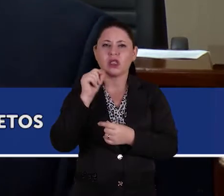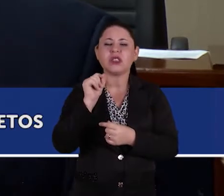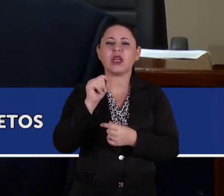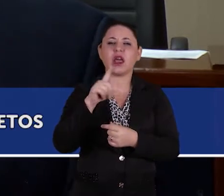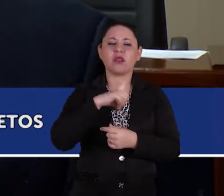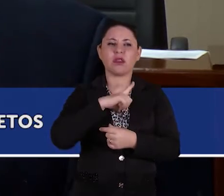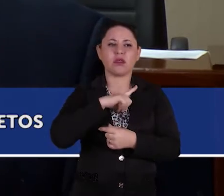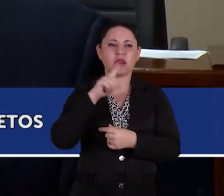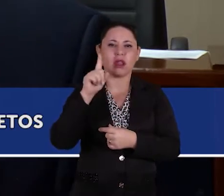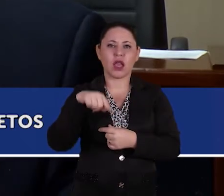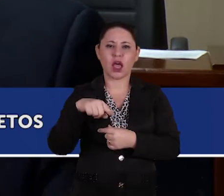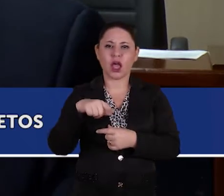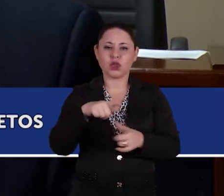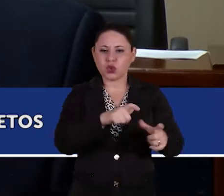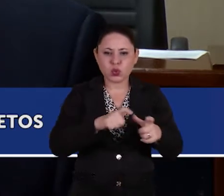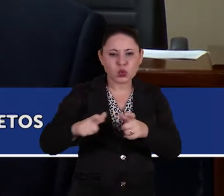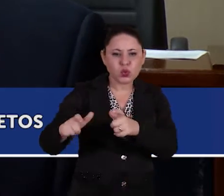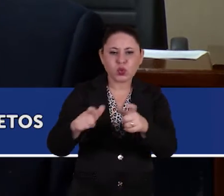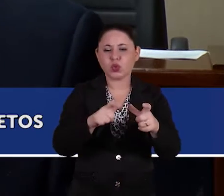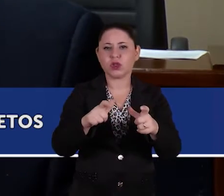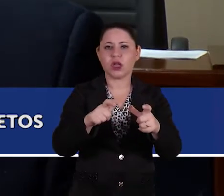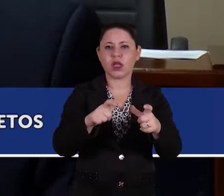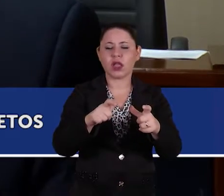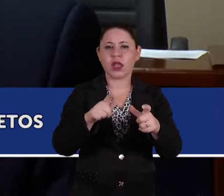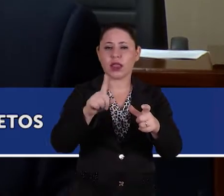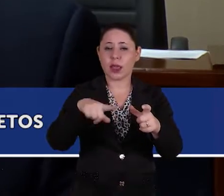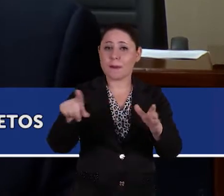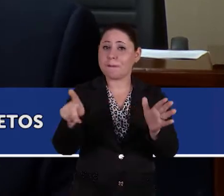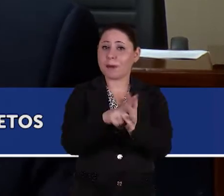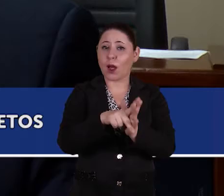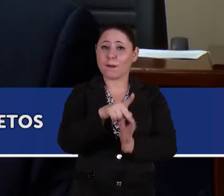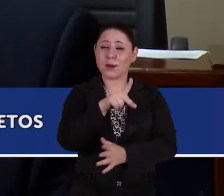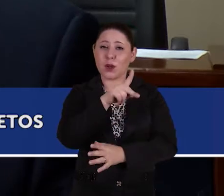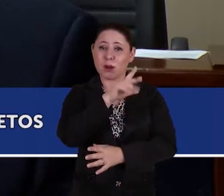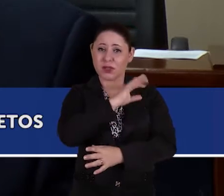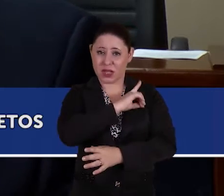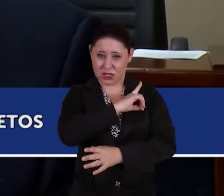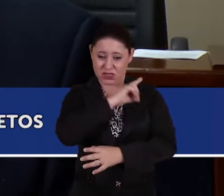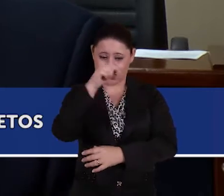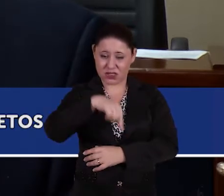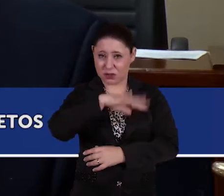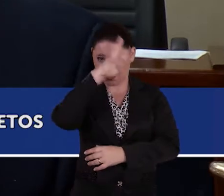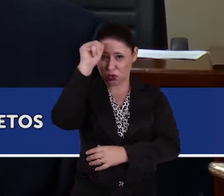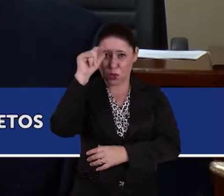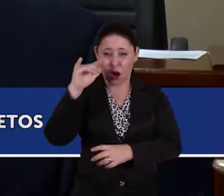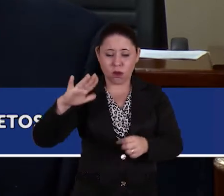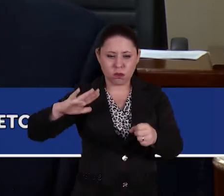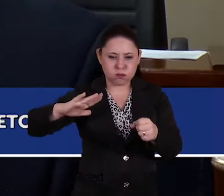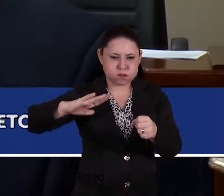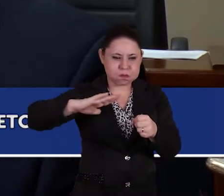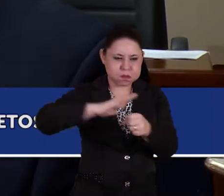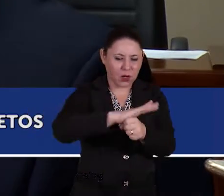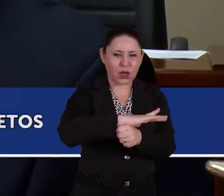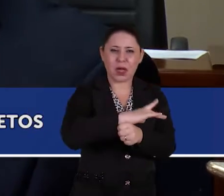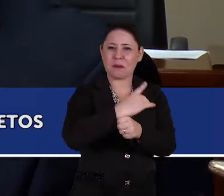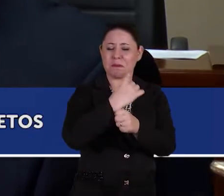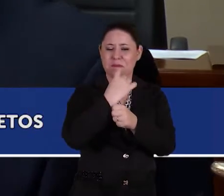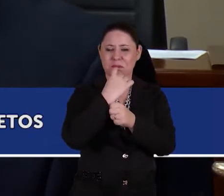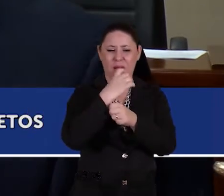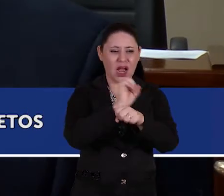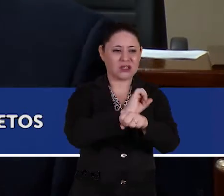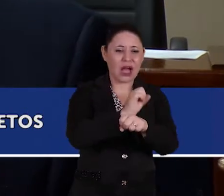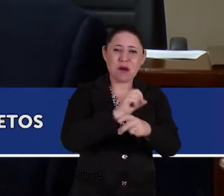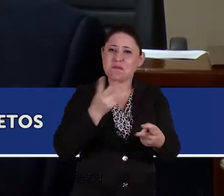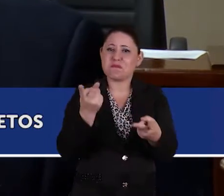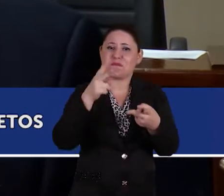passos das nossas, os espaços e os pátios das nossas delegacias do Mato Grosso do Sul superlotados por veículos que foram